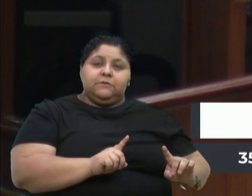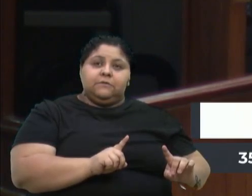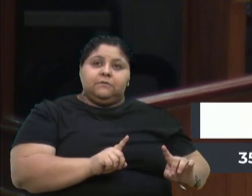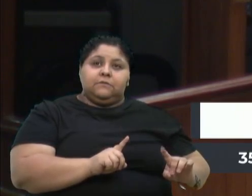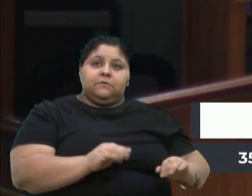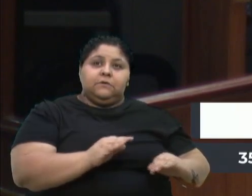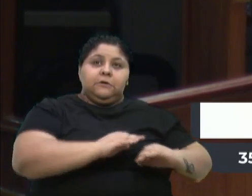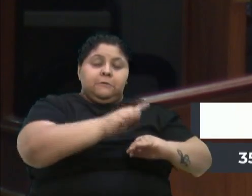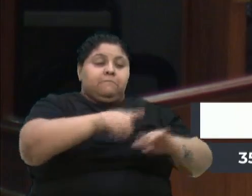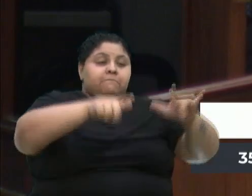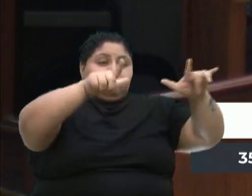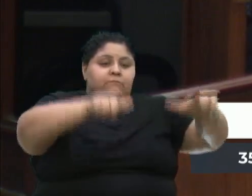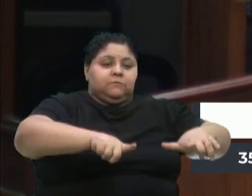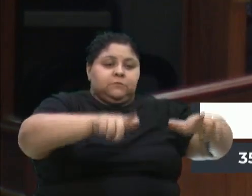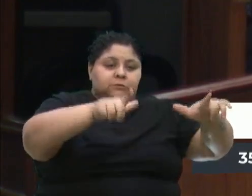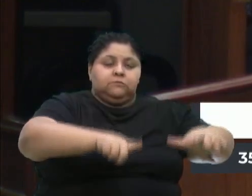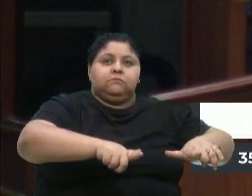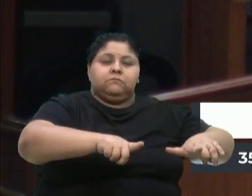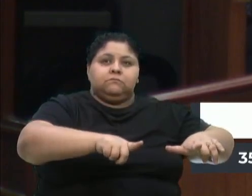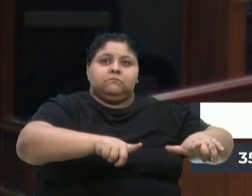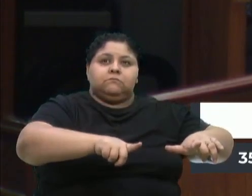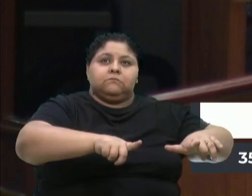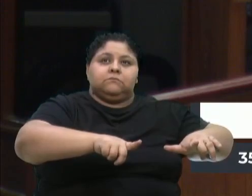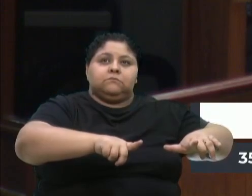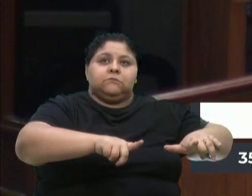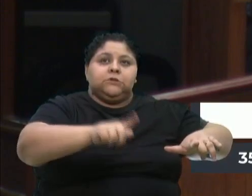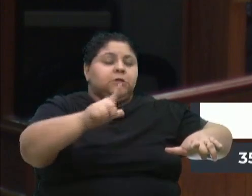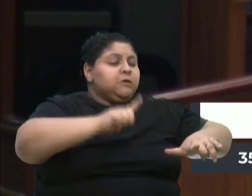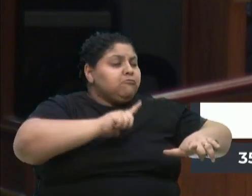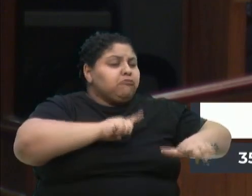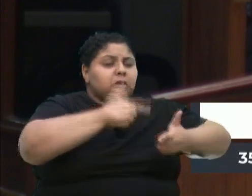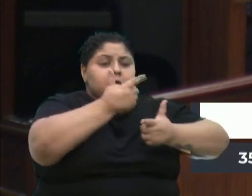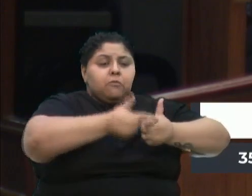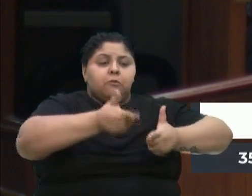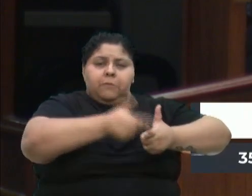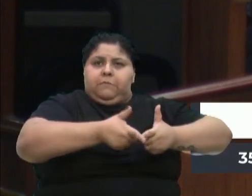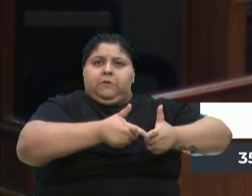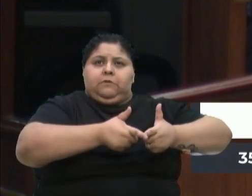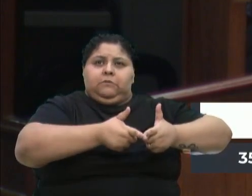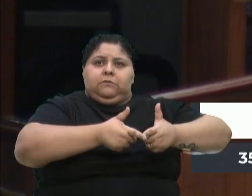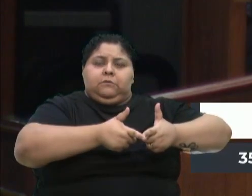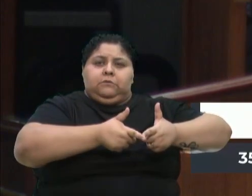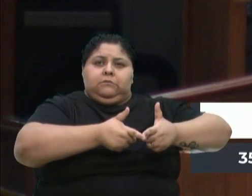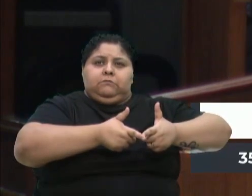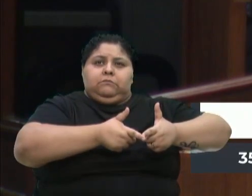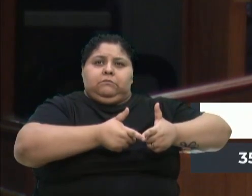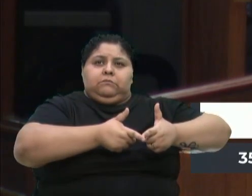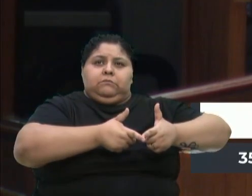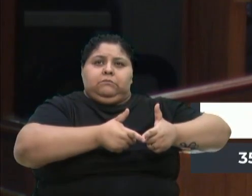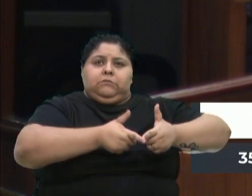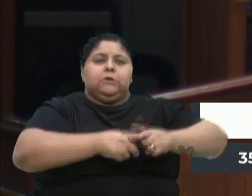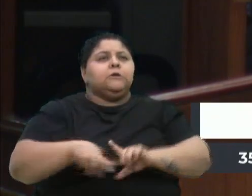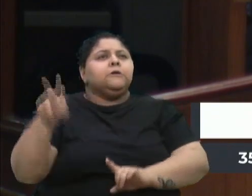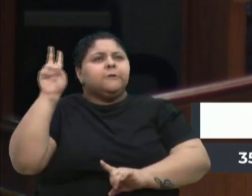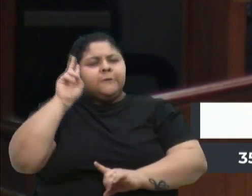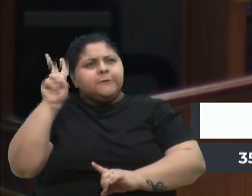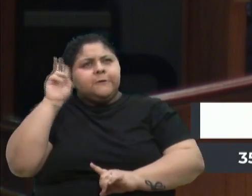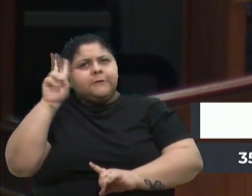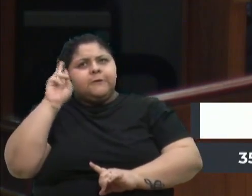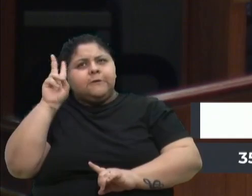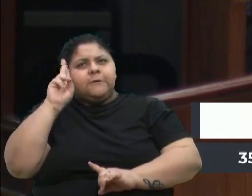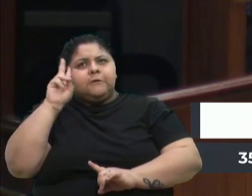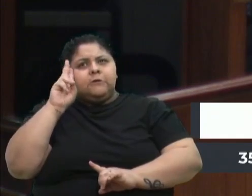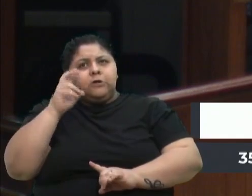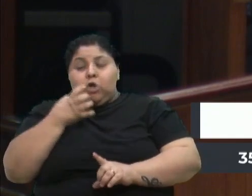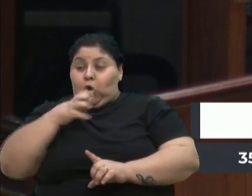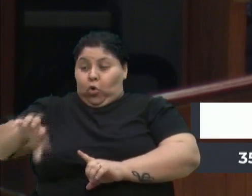Mas é um setor que eu não tenho problema de Essa é uma parte, velho. de relembrar que eu fui muito contra